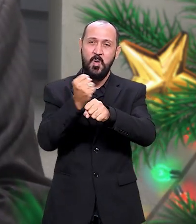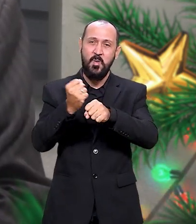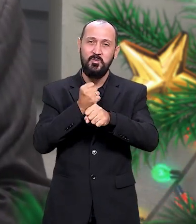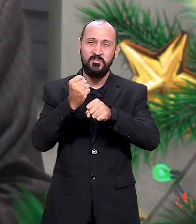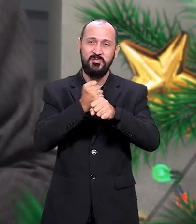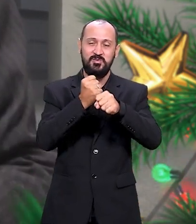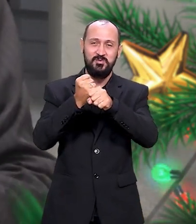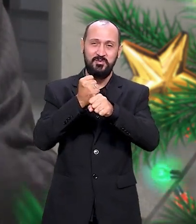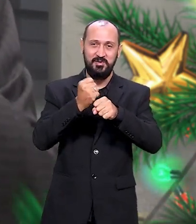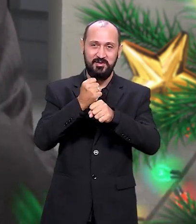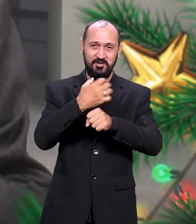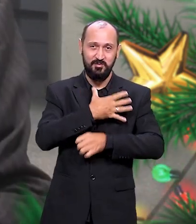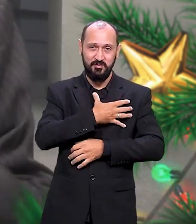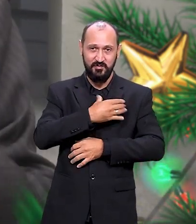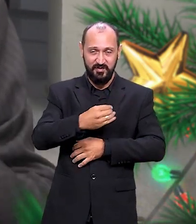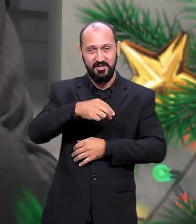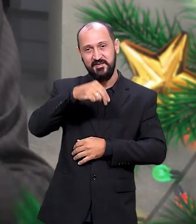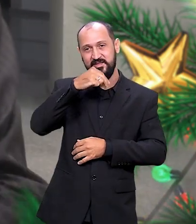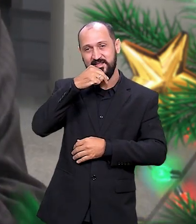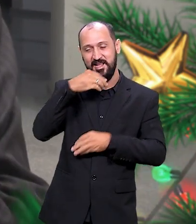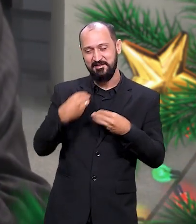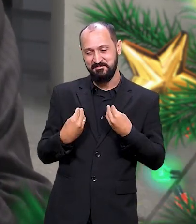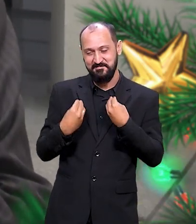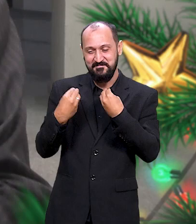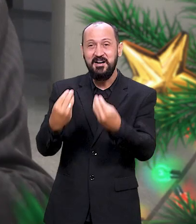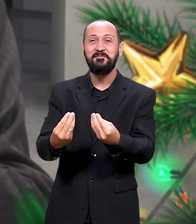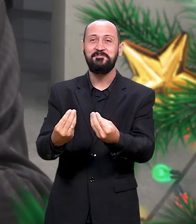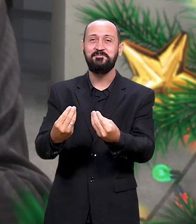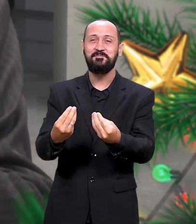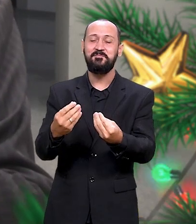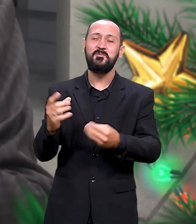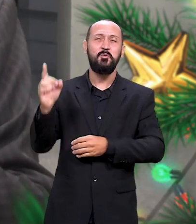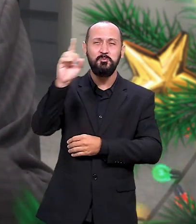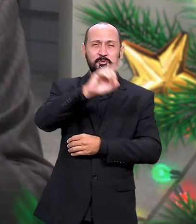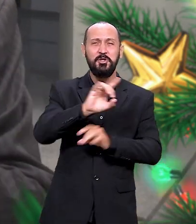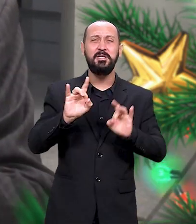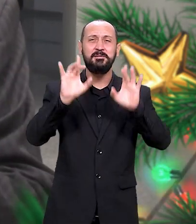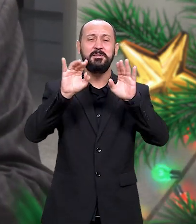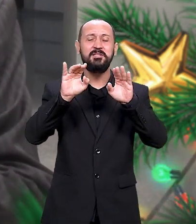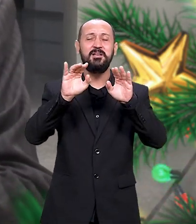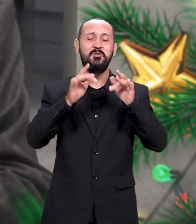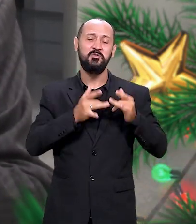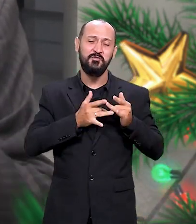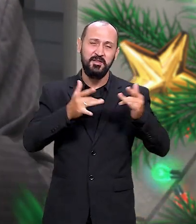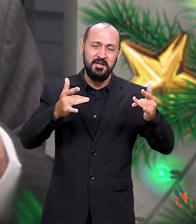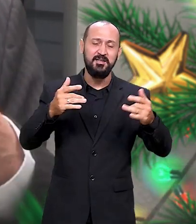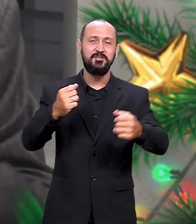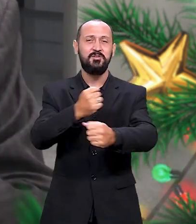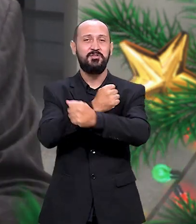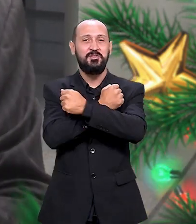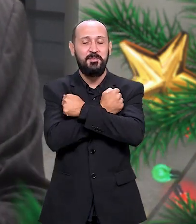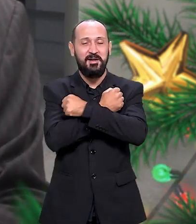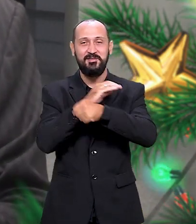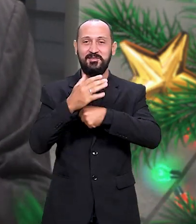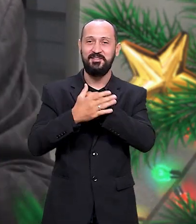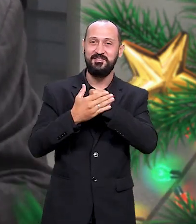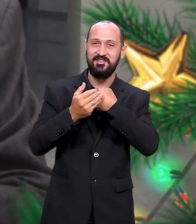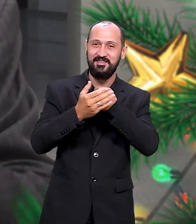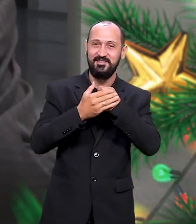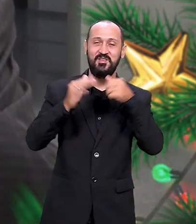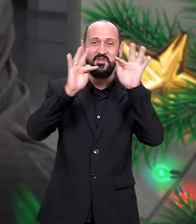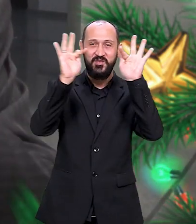construindo, deixando para os nossos filhos e netos. Que seja um dia de fraternidade, de